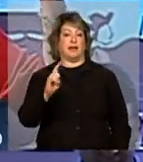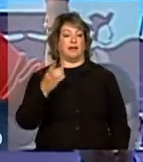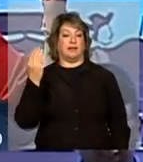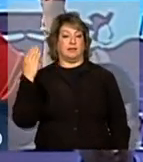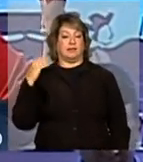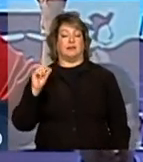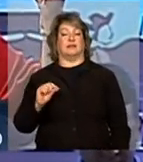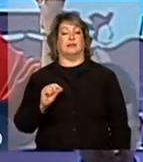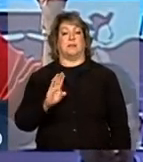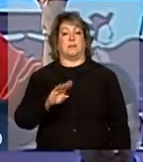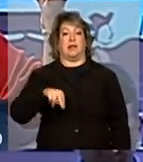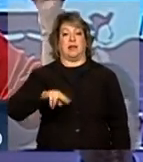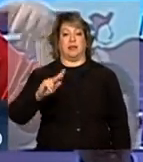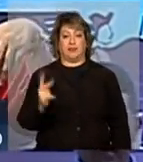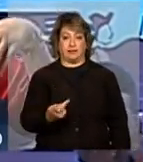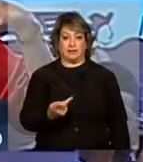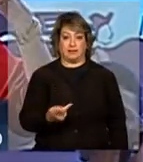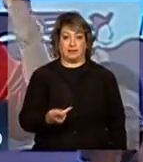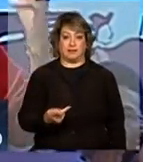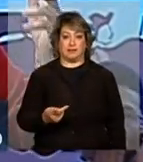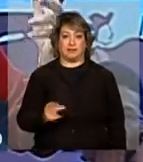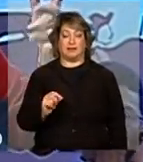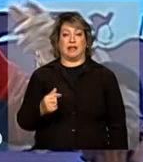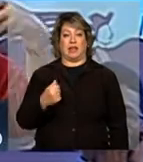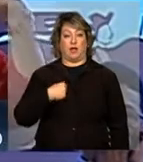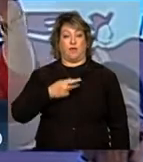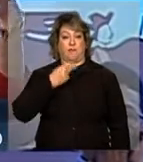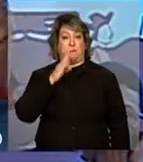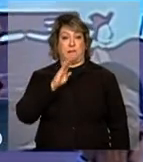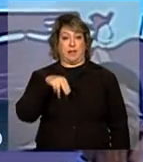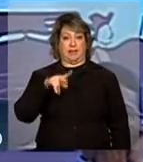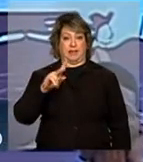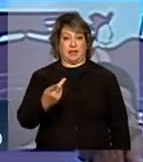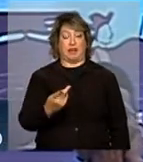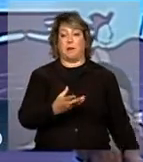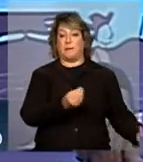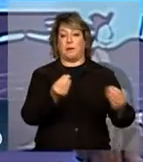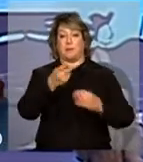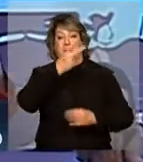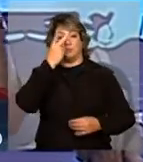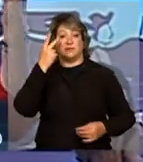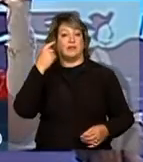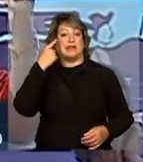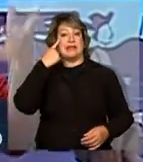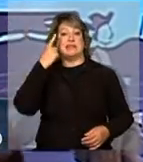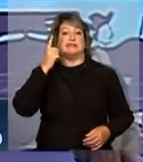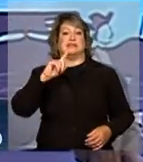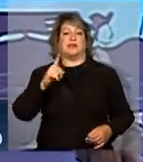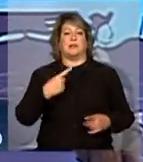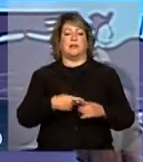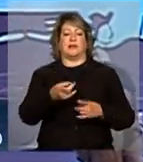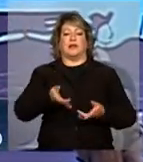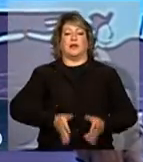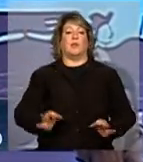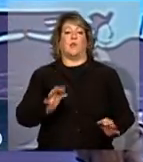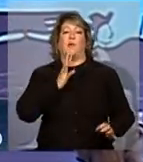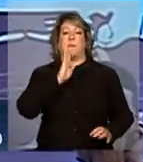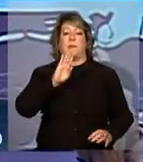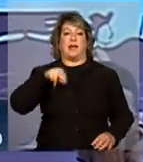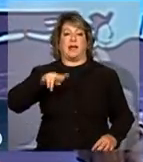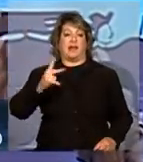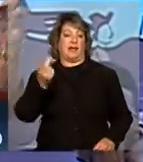foi no BNH, né? Eu falo BNH, muita gente aqui nem era nascida quando o BNH acabou.